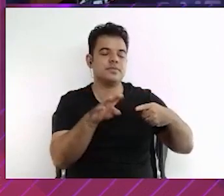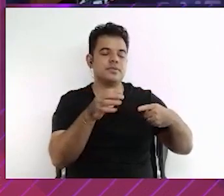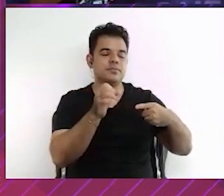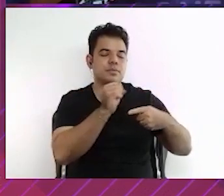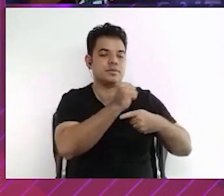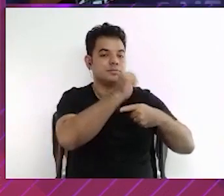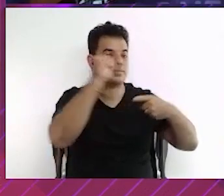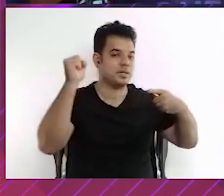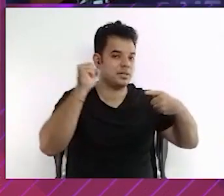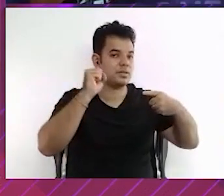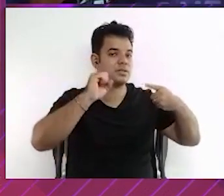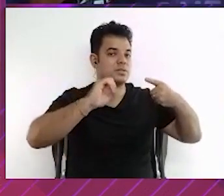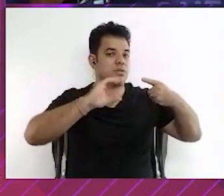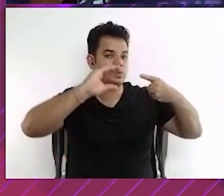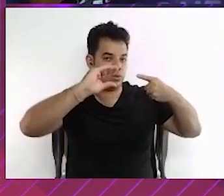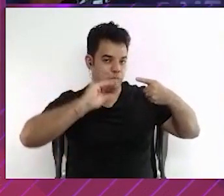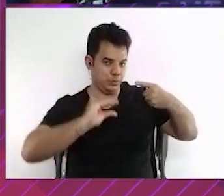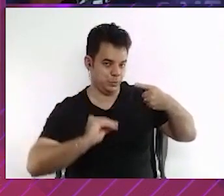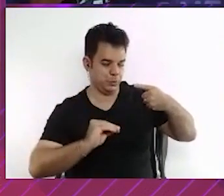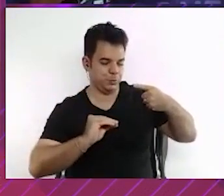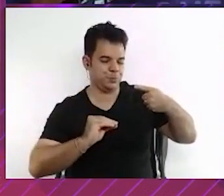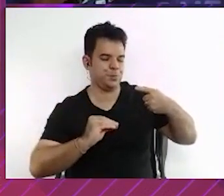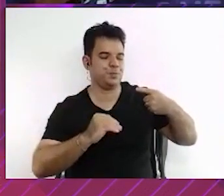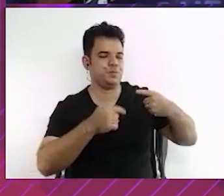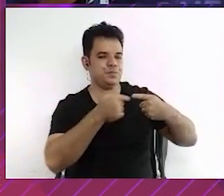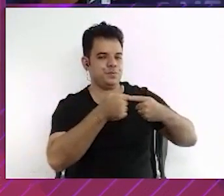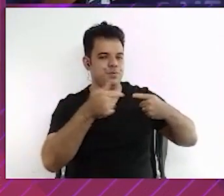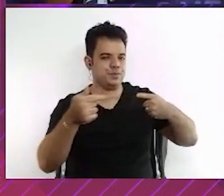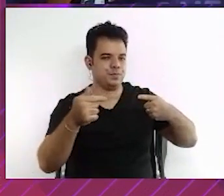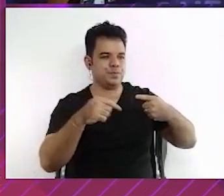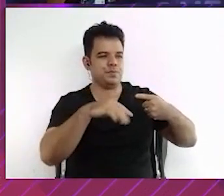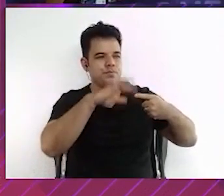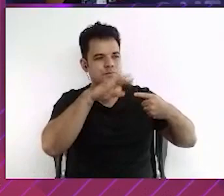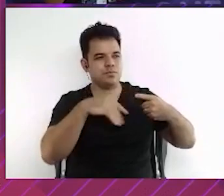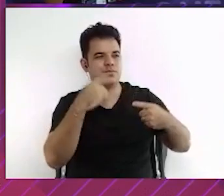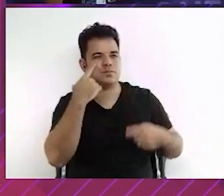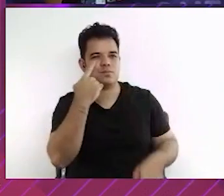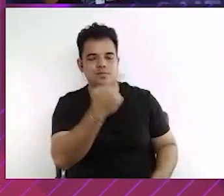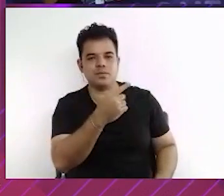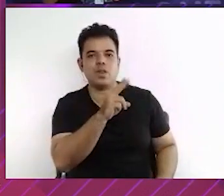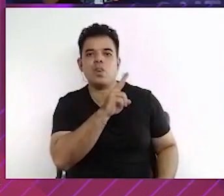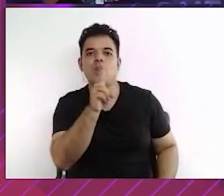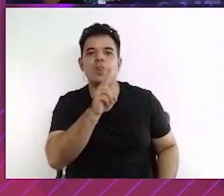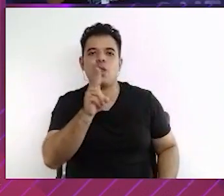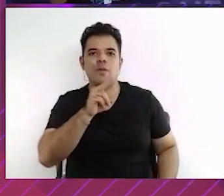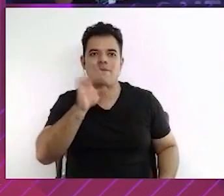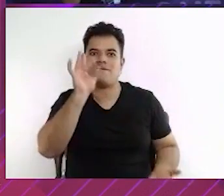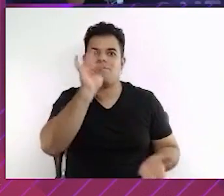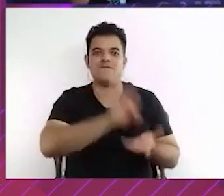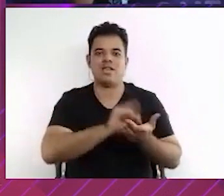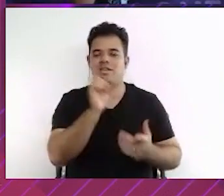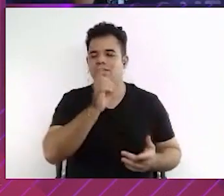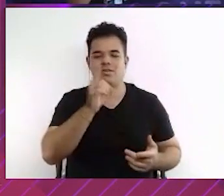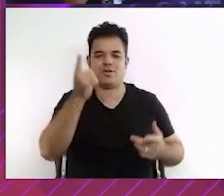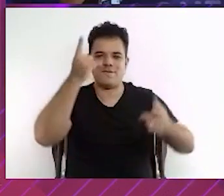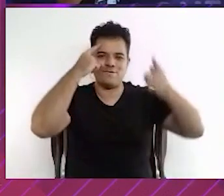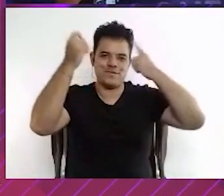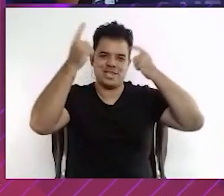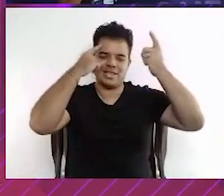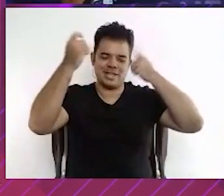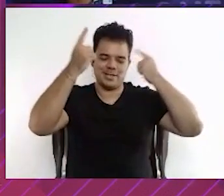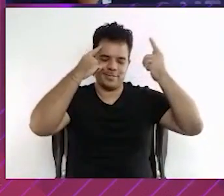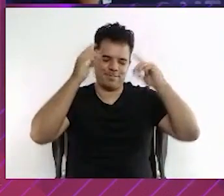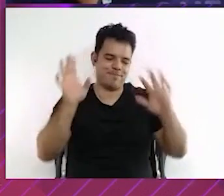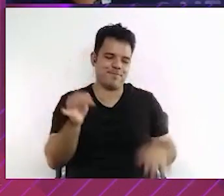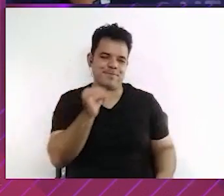noturno. Se você vê a Eliane, por exemplo, esses nomes são todos fictícios, não são pessoas que existem de verdade. A